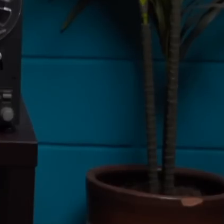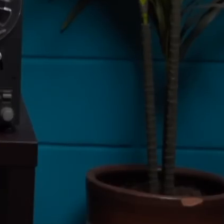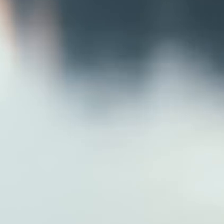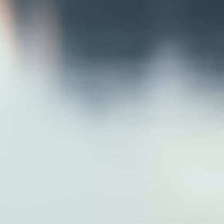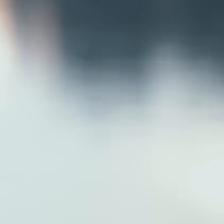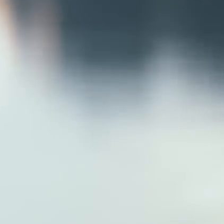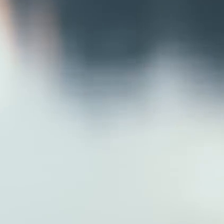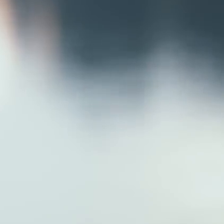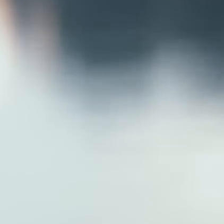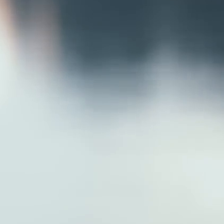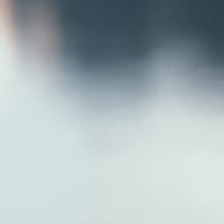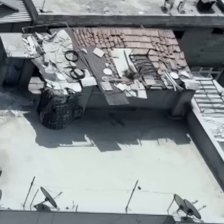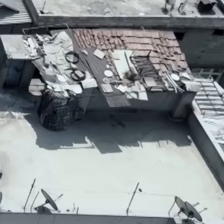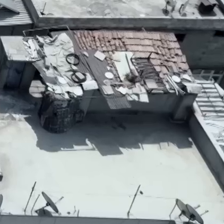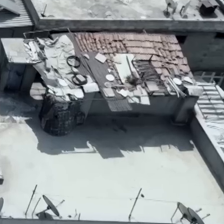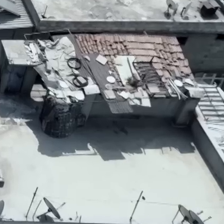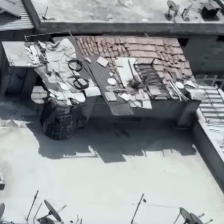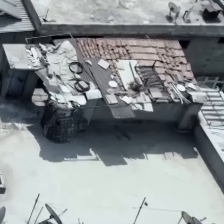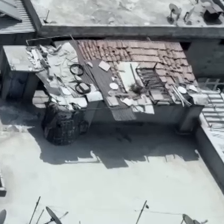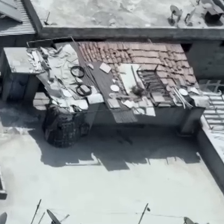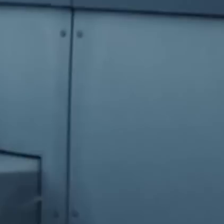comigo.